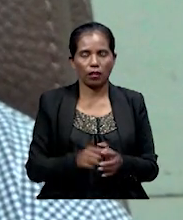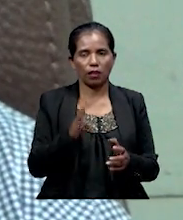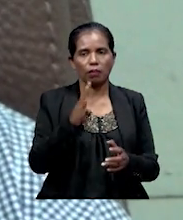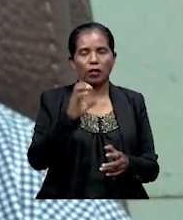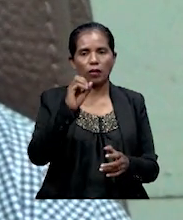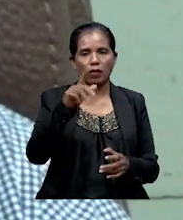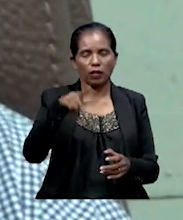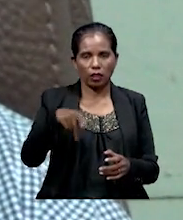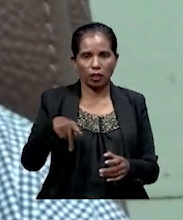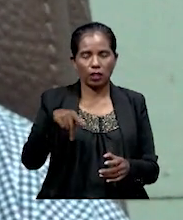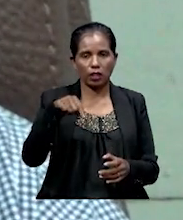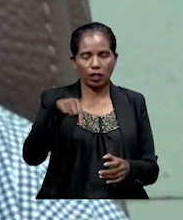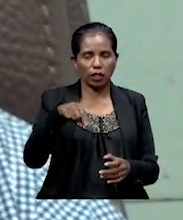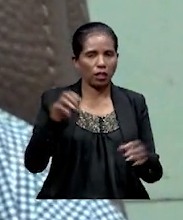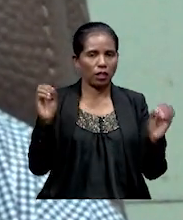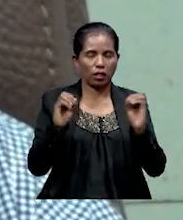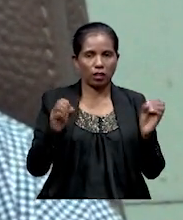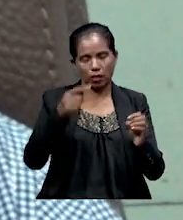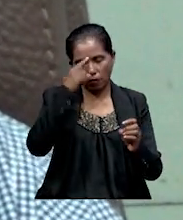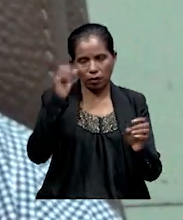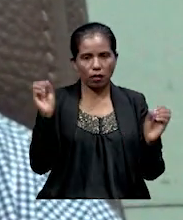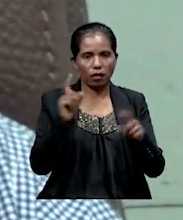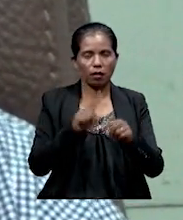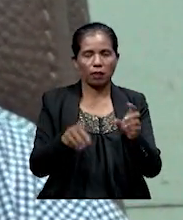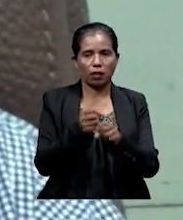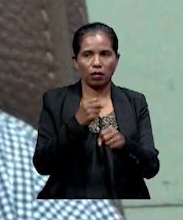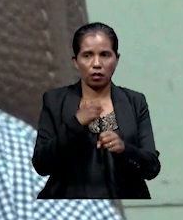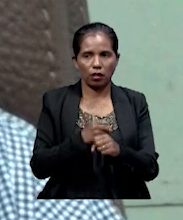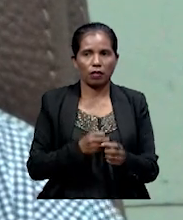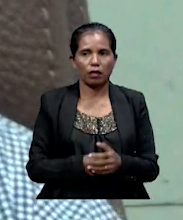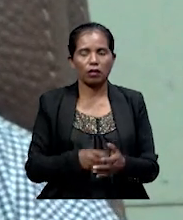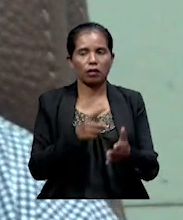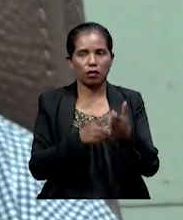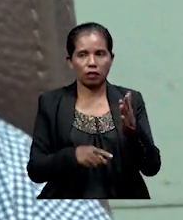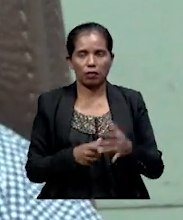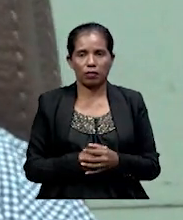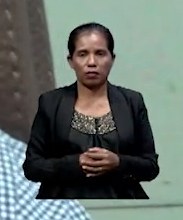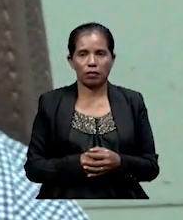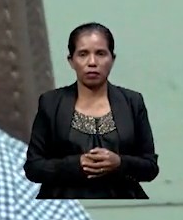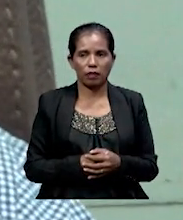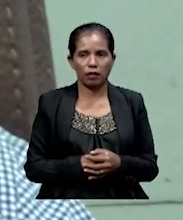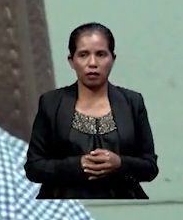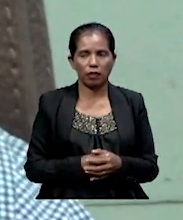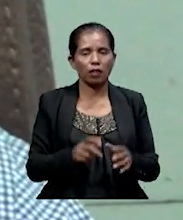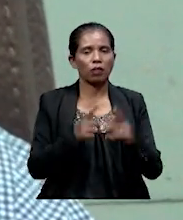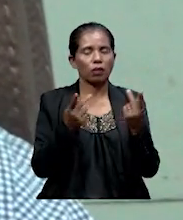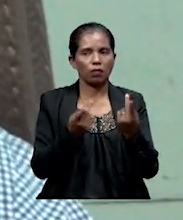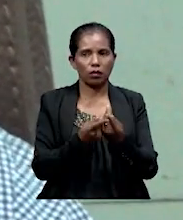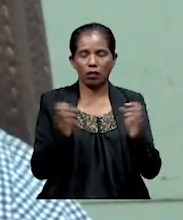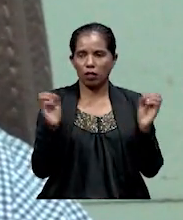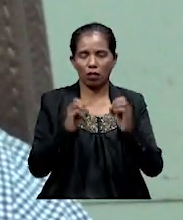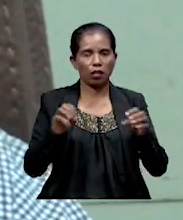lá, aterro Raine, então, ela vai levar o bote já. Solução saída, então solução acompanhamos lá com o